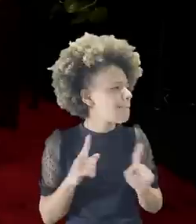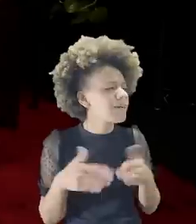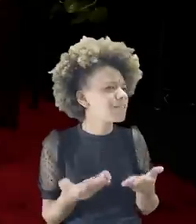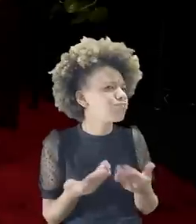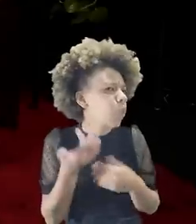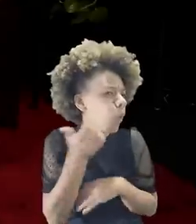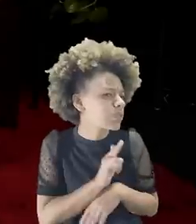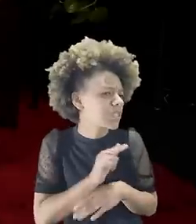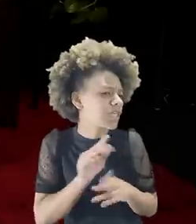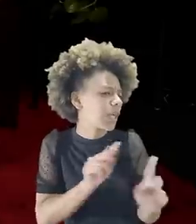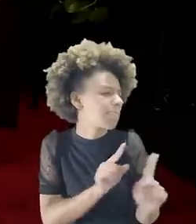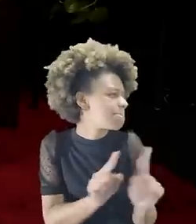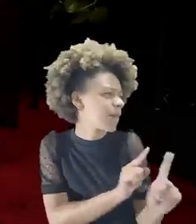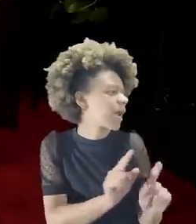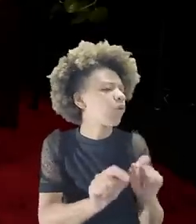Unidos